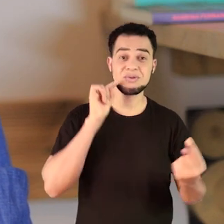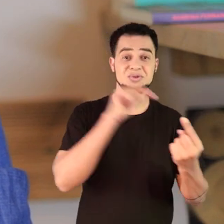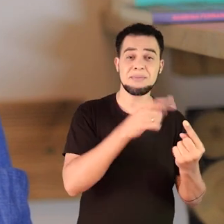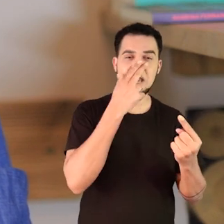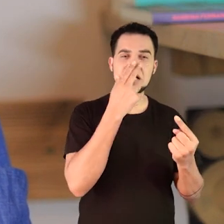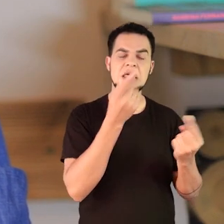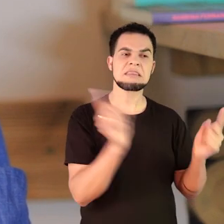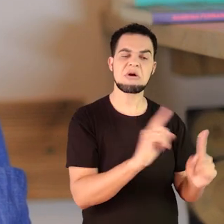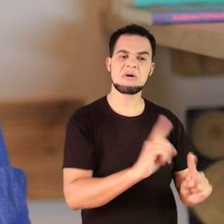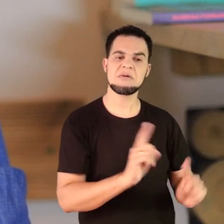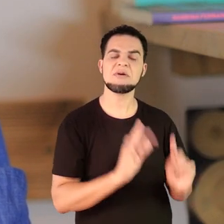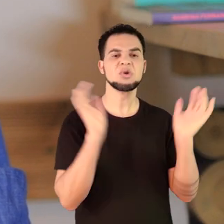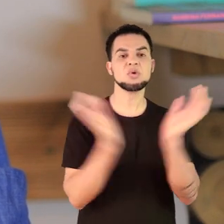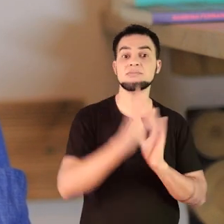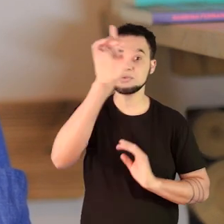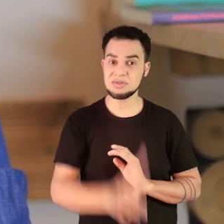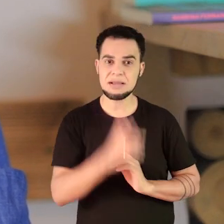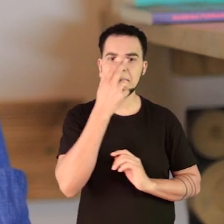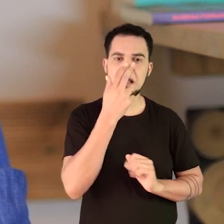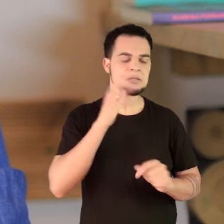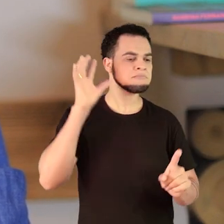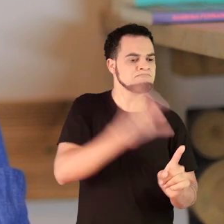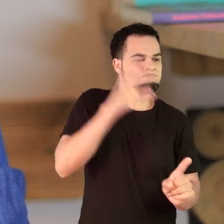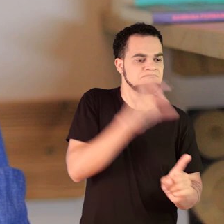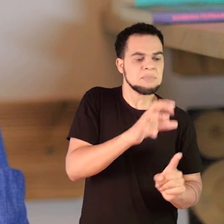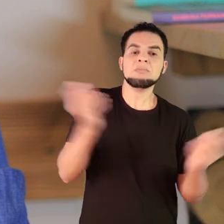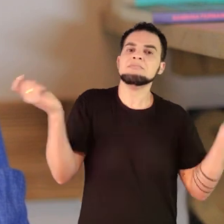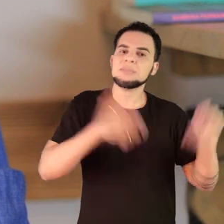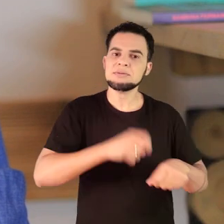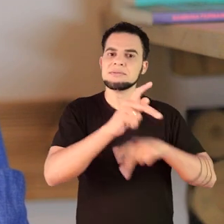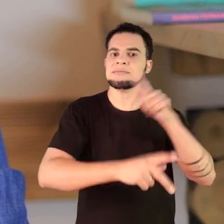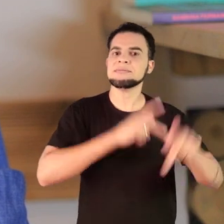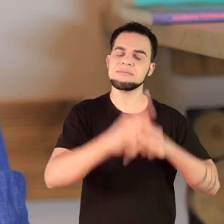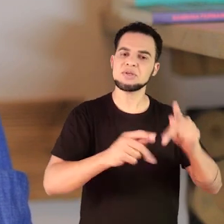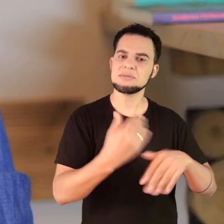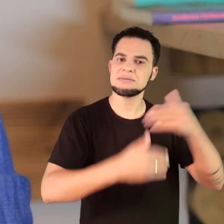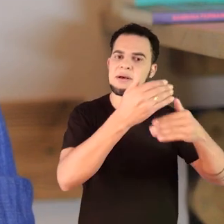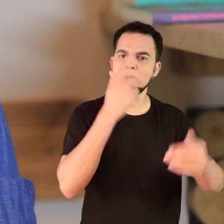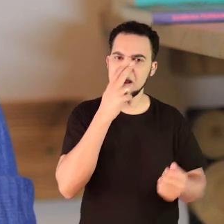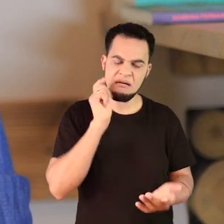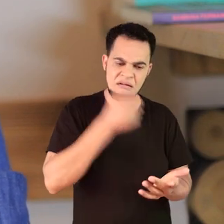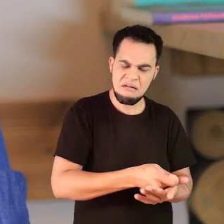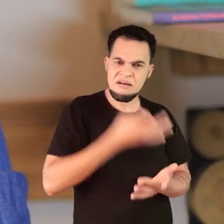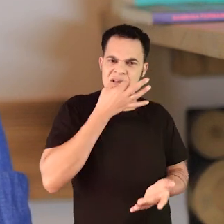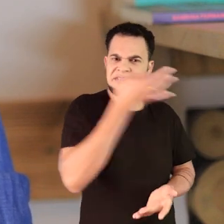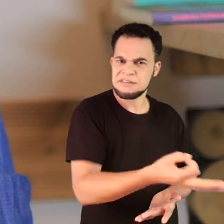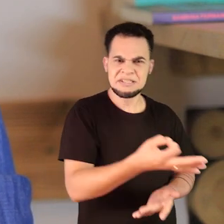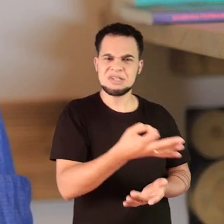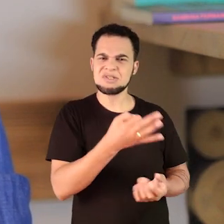ao negacionismo dos setores de direita e sufoca a possibilidade de conhecimento socialmente referenciado, com rigor,